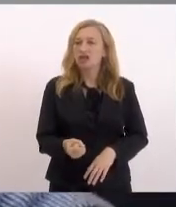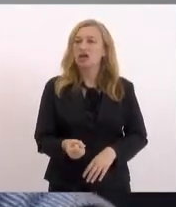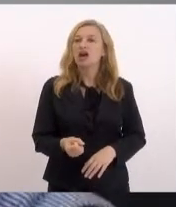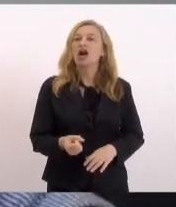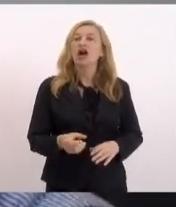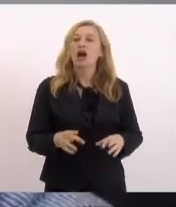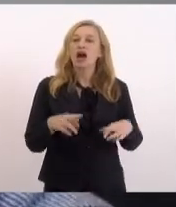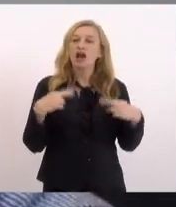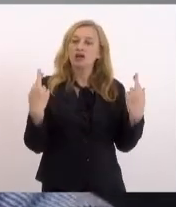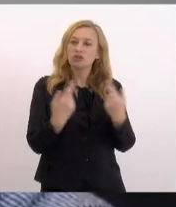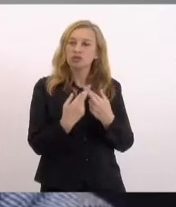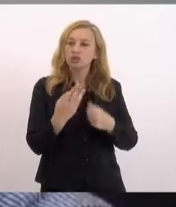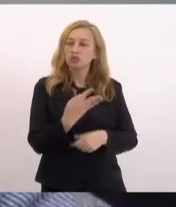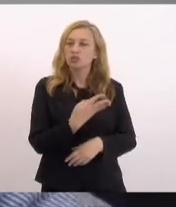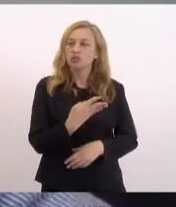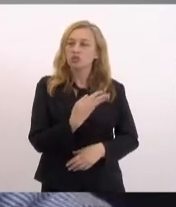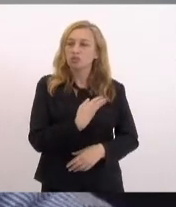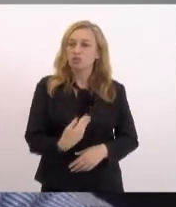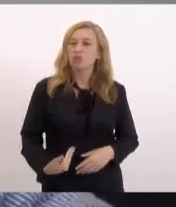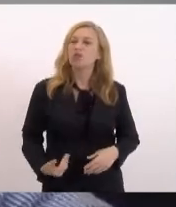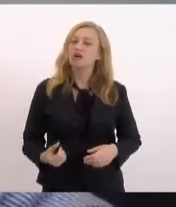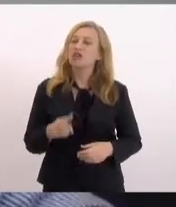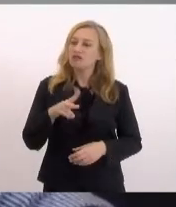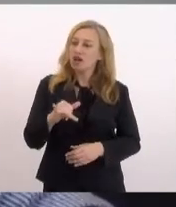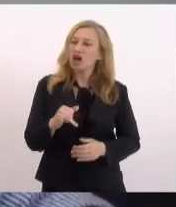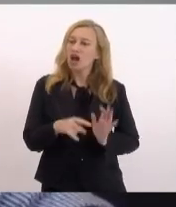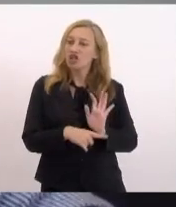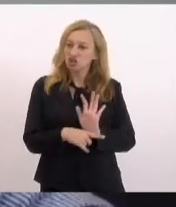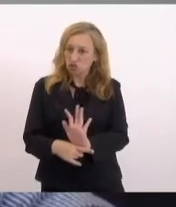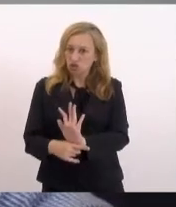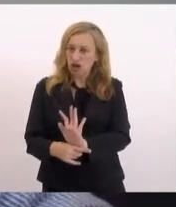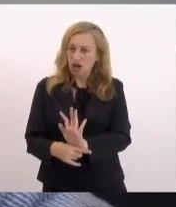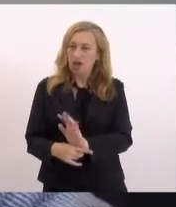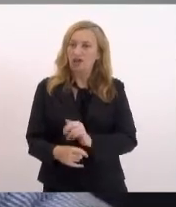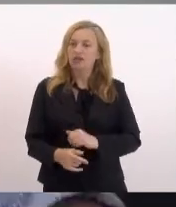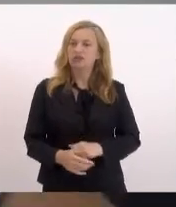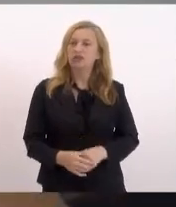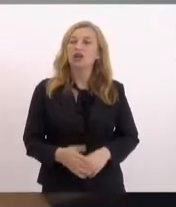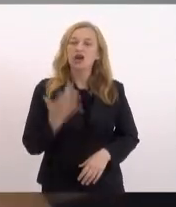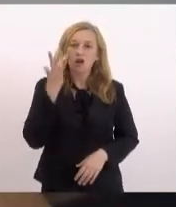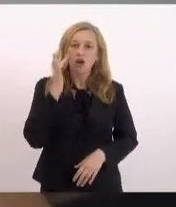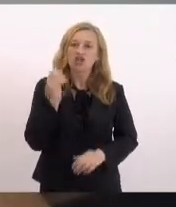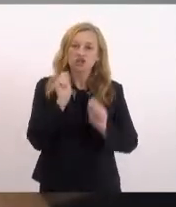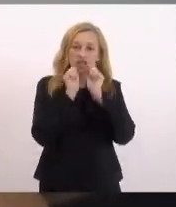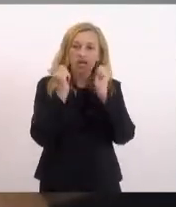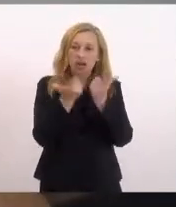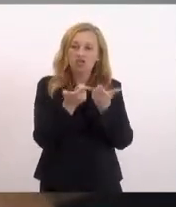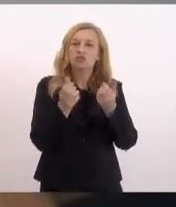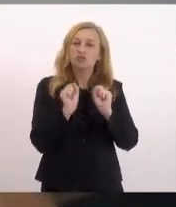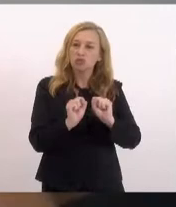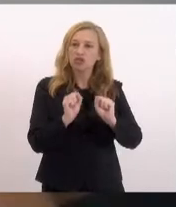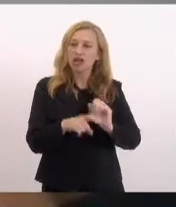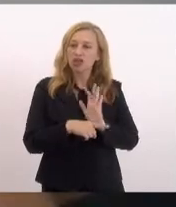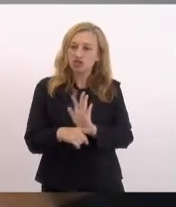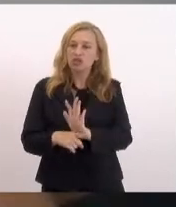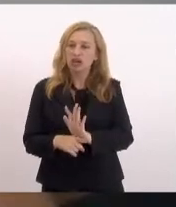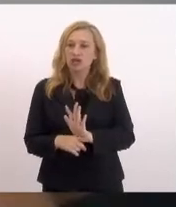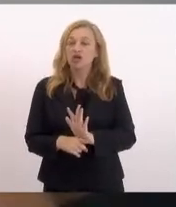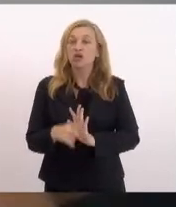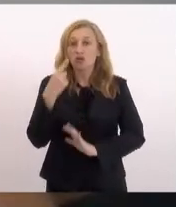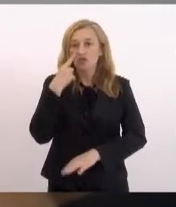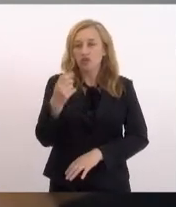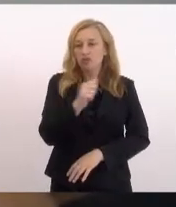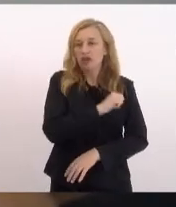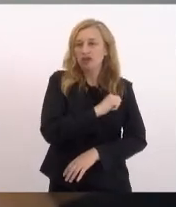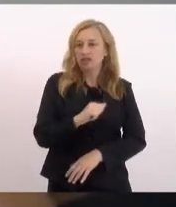contribuir, a junção dos dois projetos é uma boa iniciativa. Eu acho que a Assembleia poderá dar uma boa contribuição, como nós demos, André,